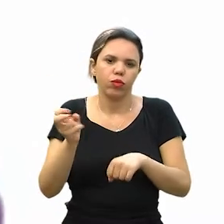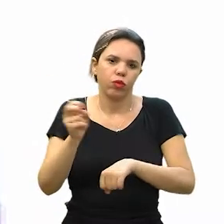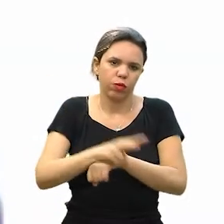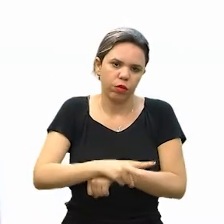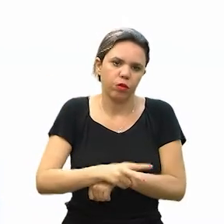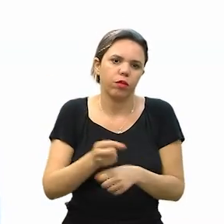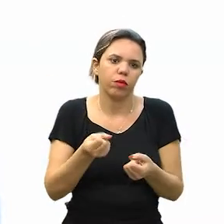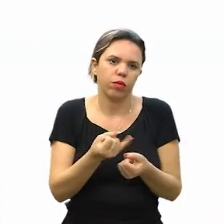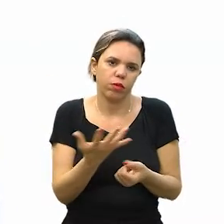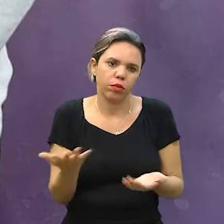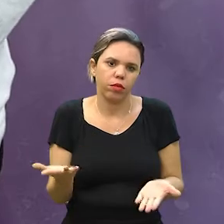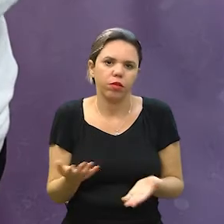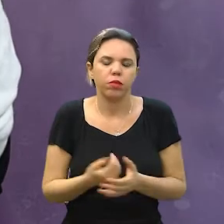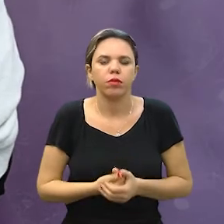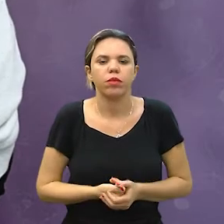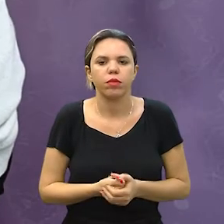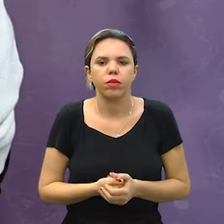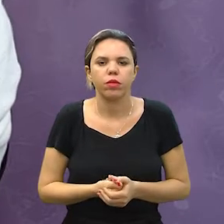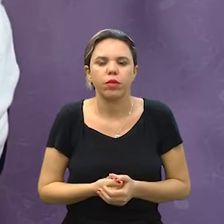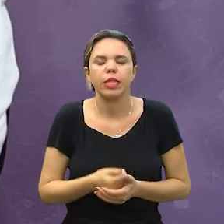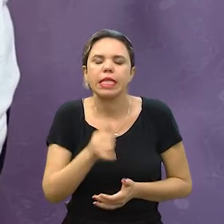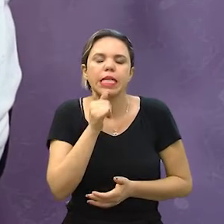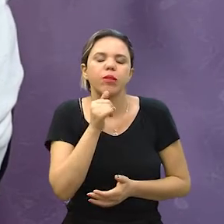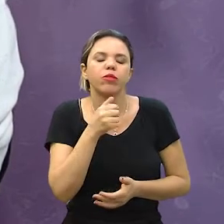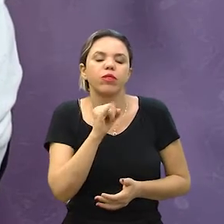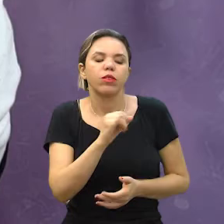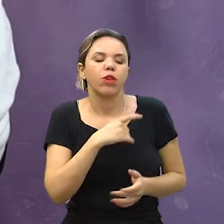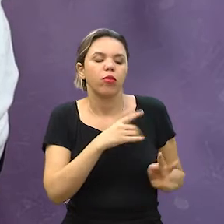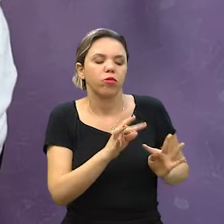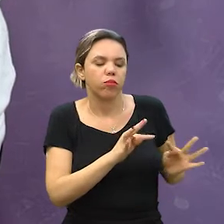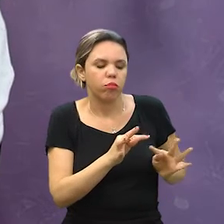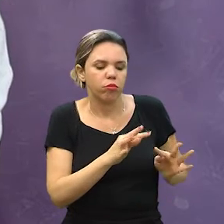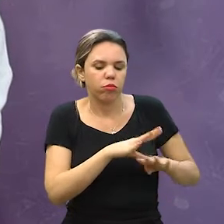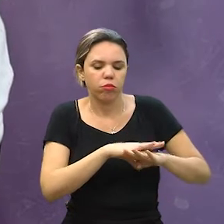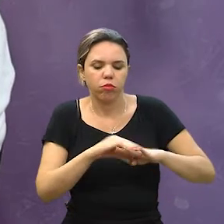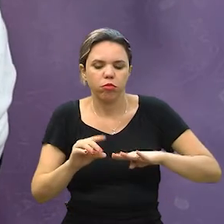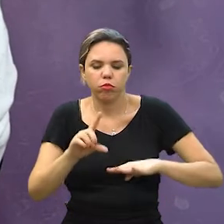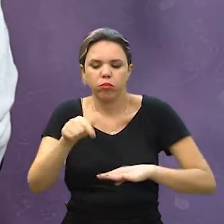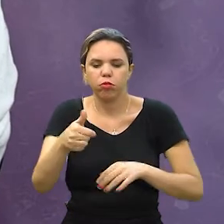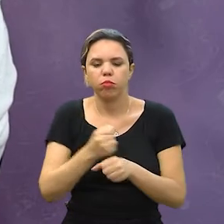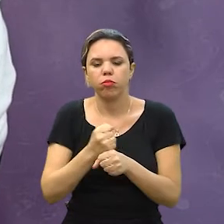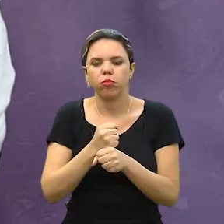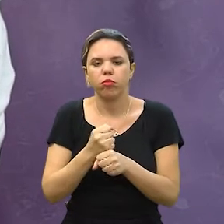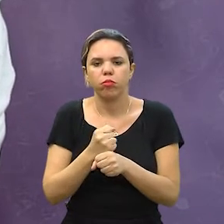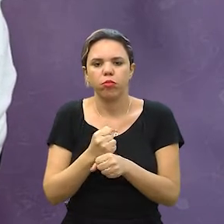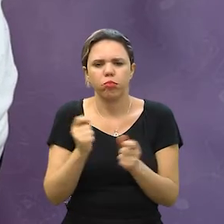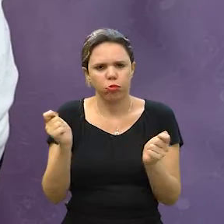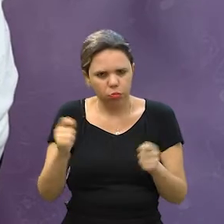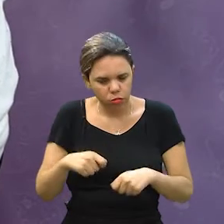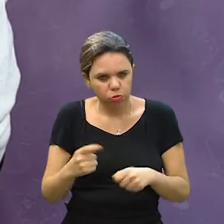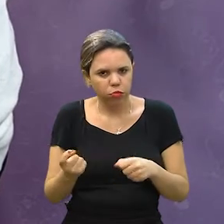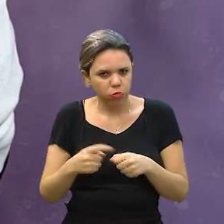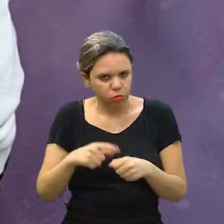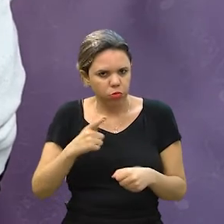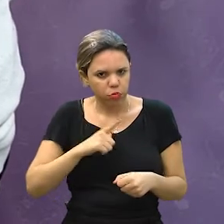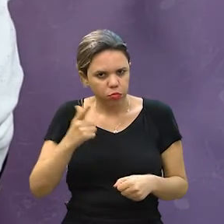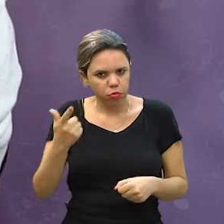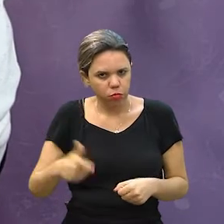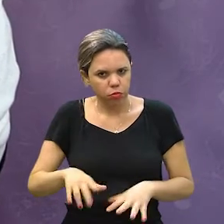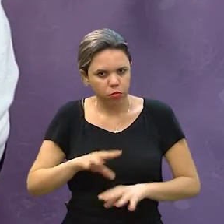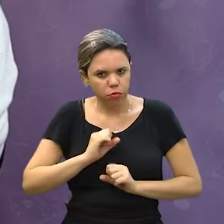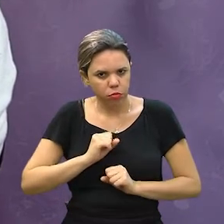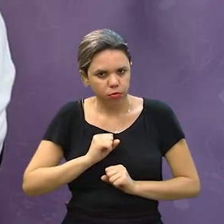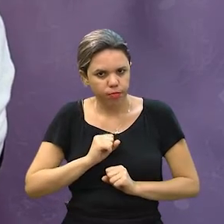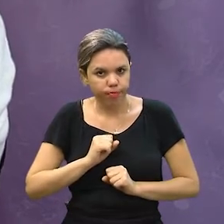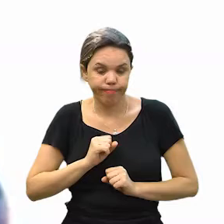essa multiplicação. Doutor, tratei, curei, daqui uns anos, posso ter de